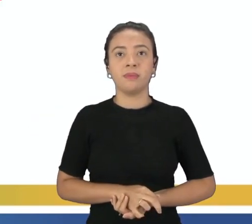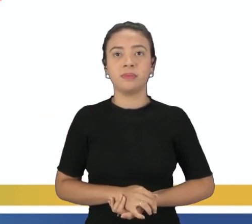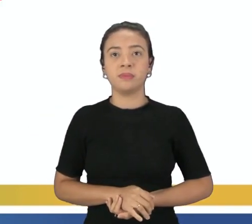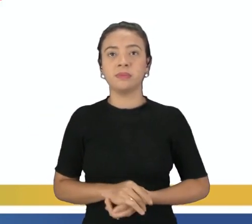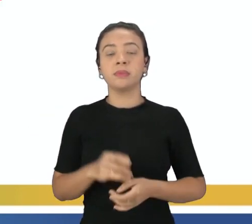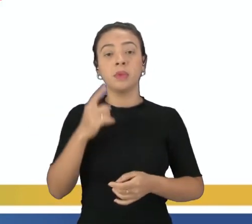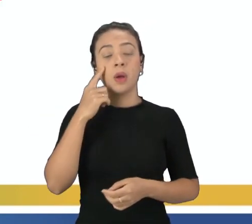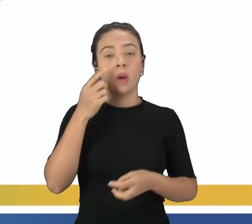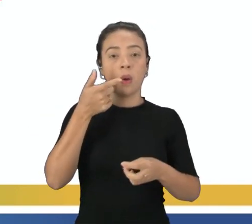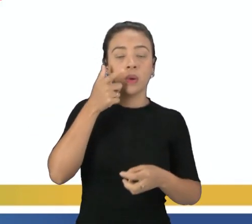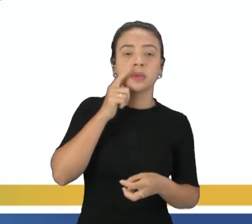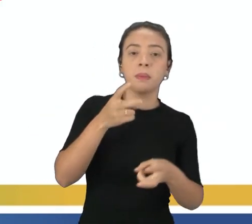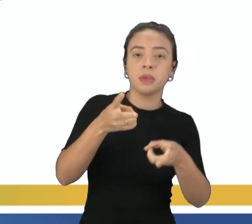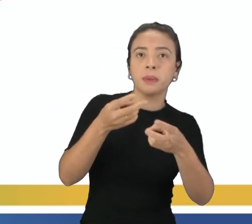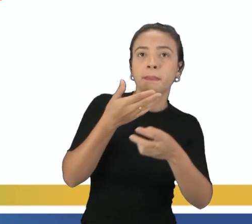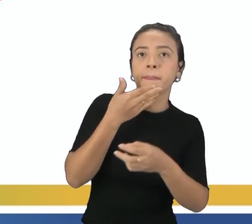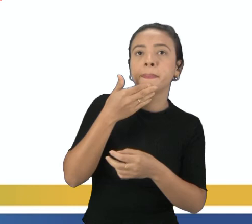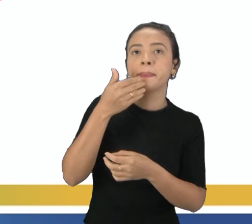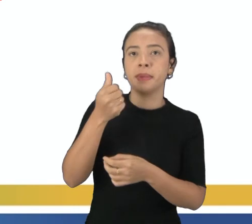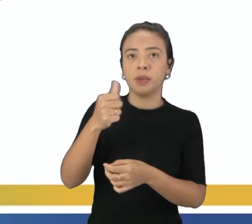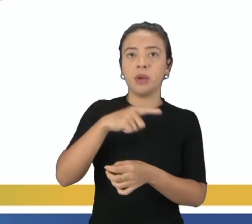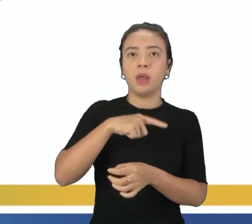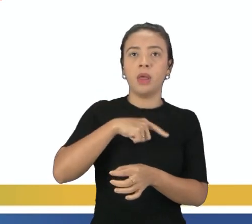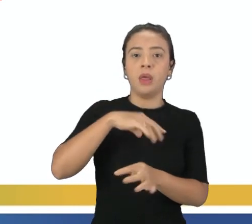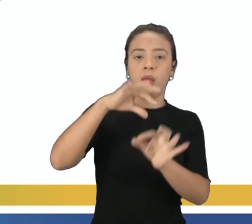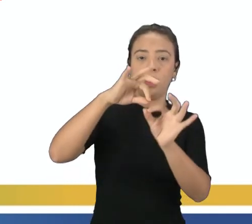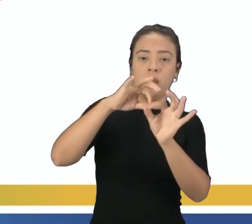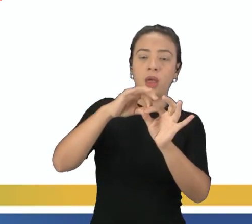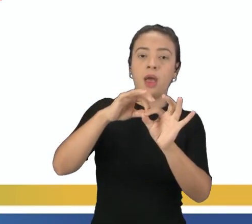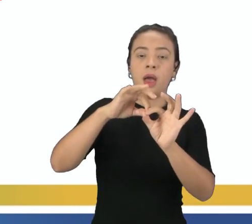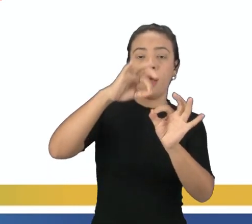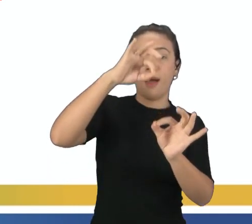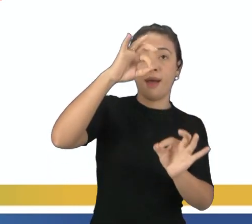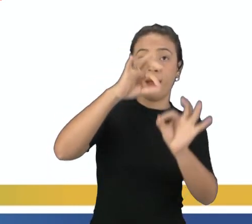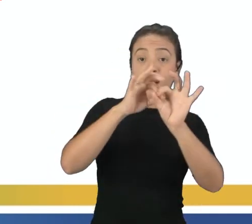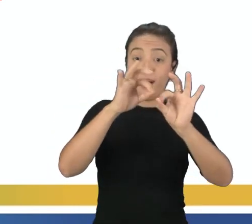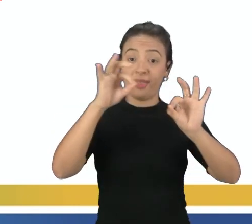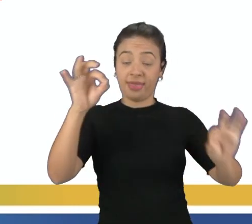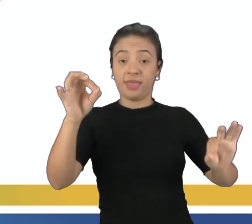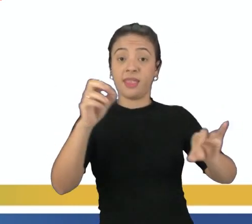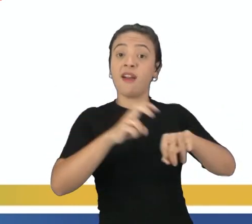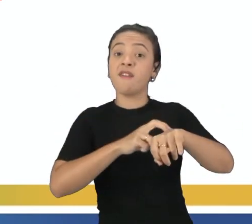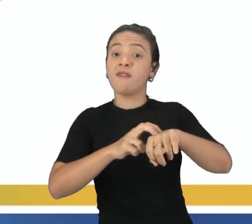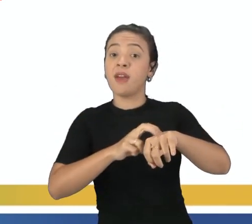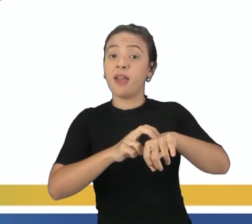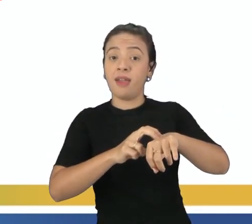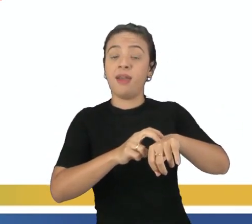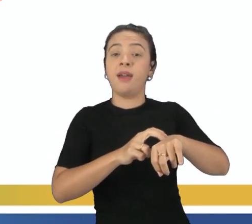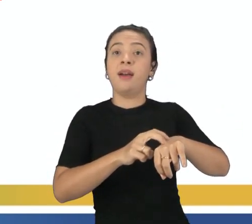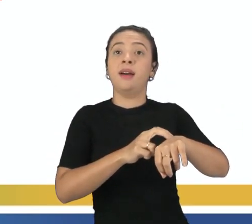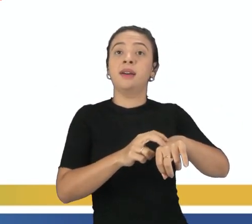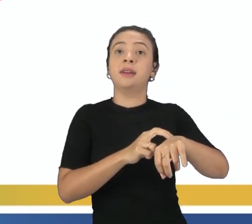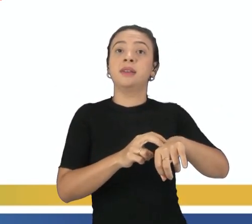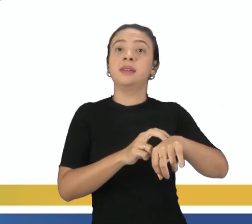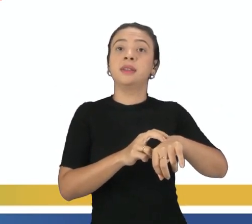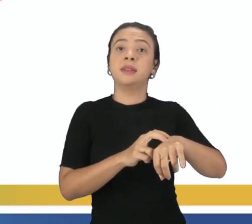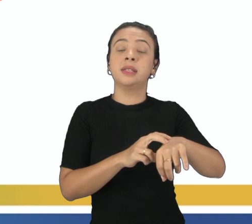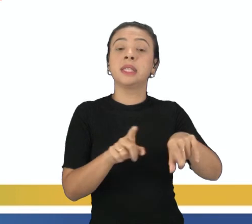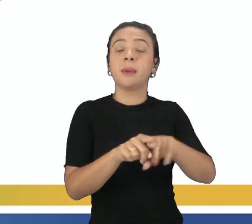Então aqui, para você visualizar, a reta verde, né, seria a reta suporte do